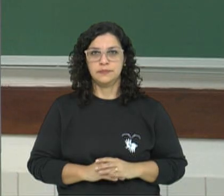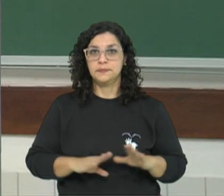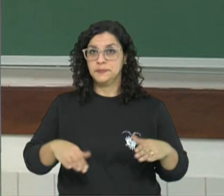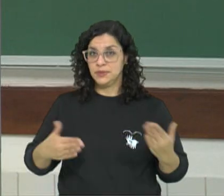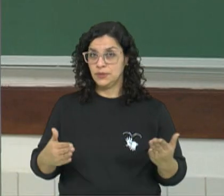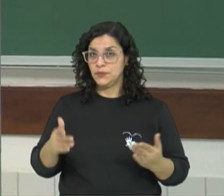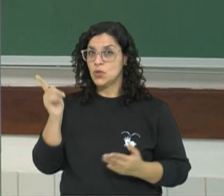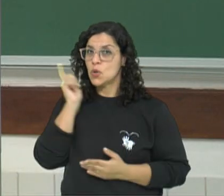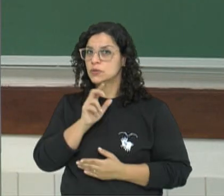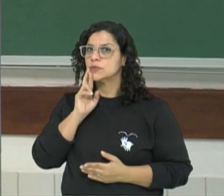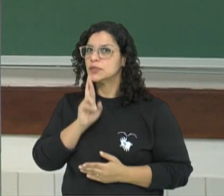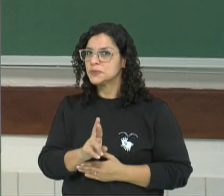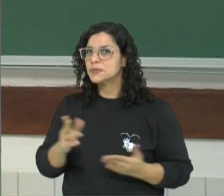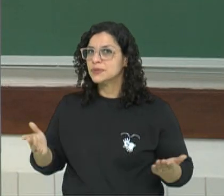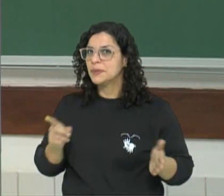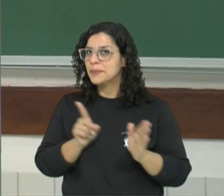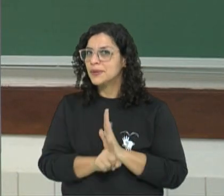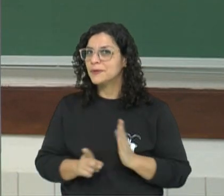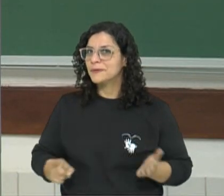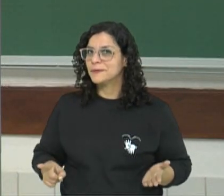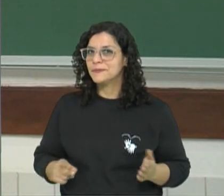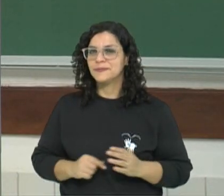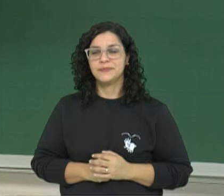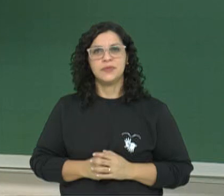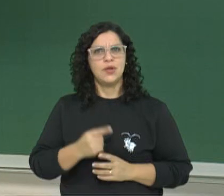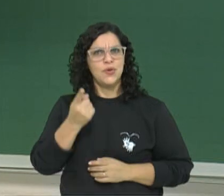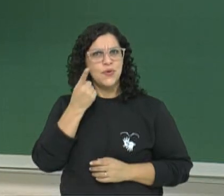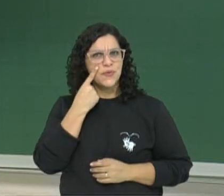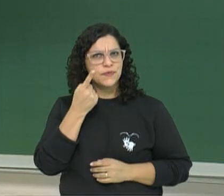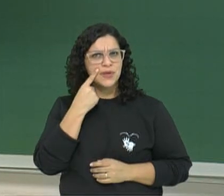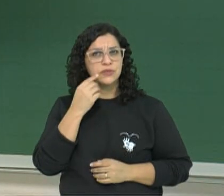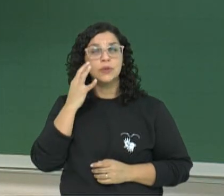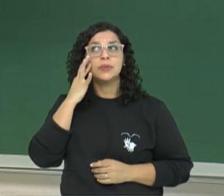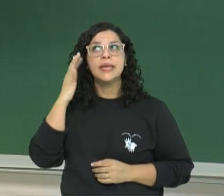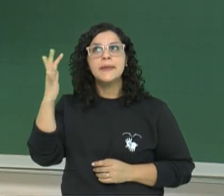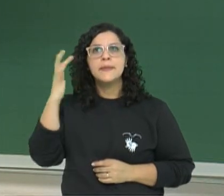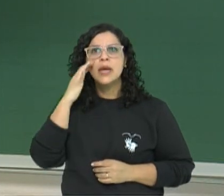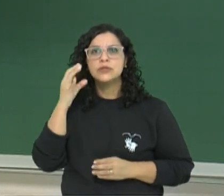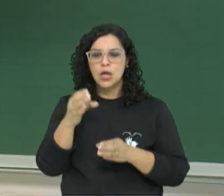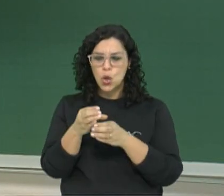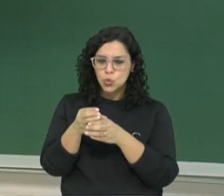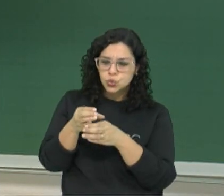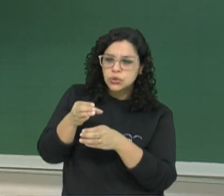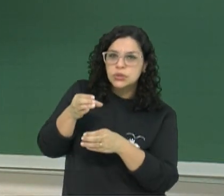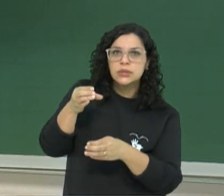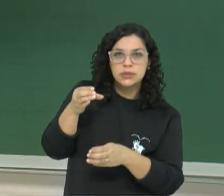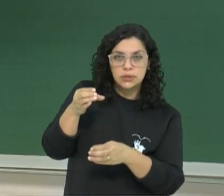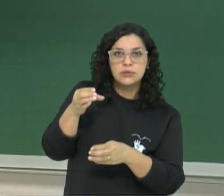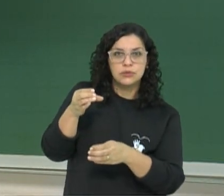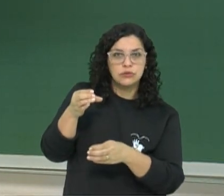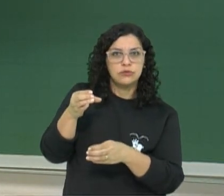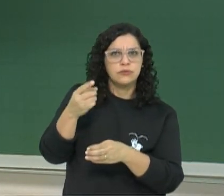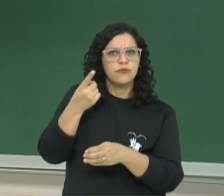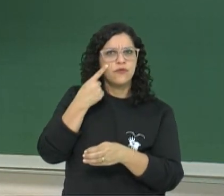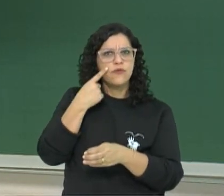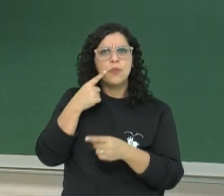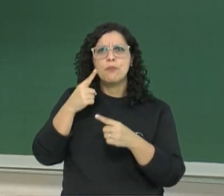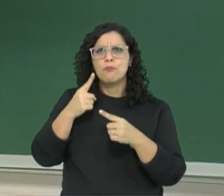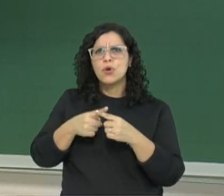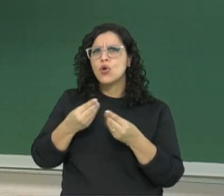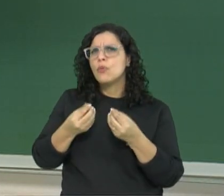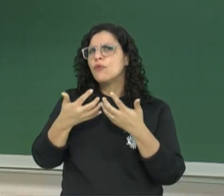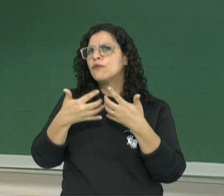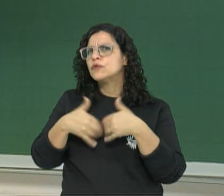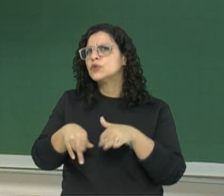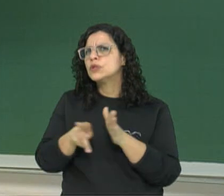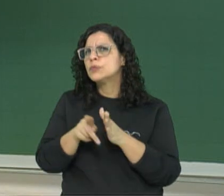E aí, meus queridos, conseguiram resolver a questão? Cara, a primeira coisa que você tem que imaginar é a questão do cilindro, né? O porquê, como é que funciona